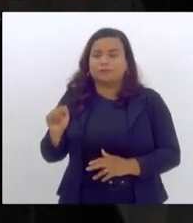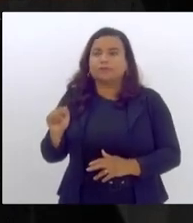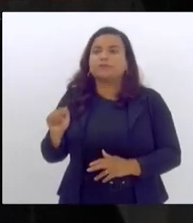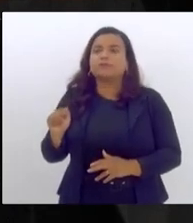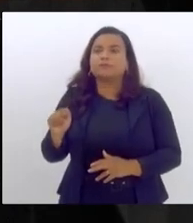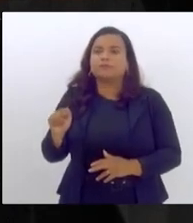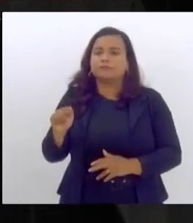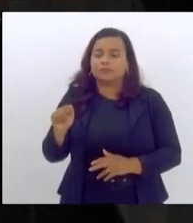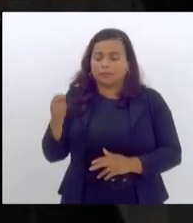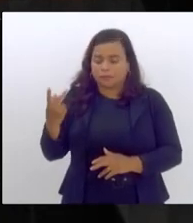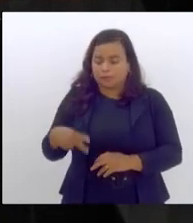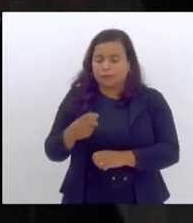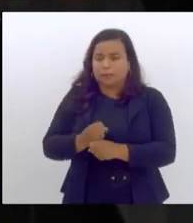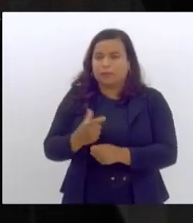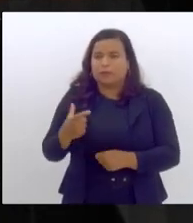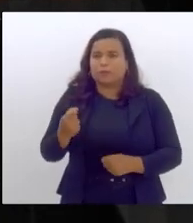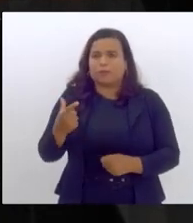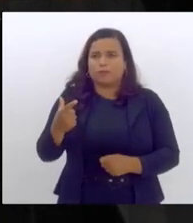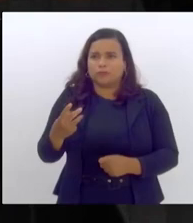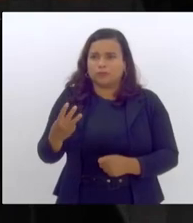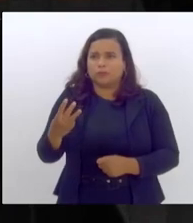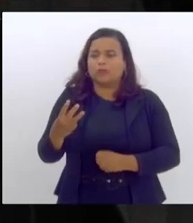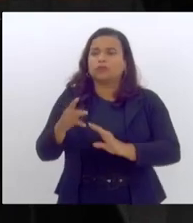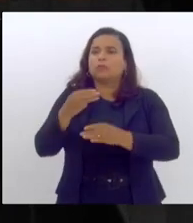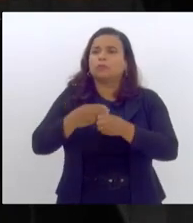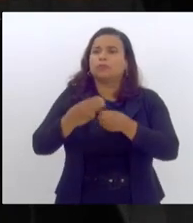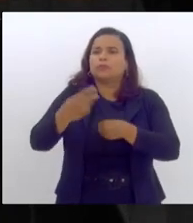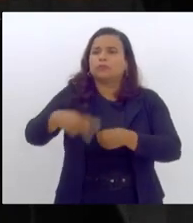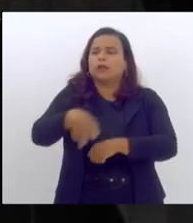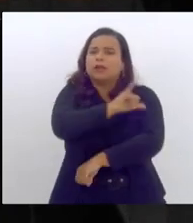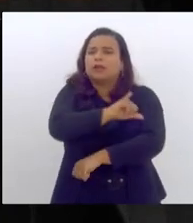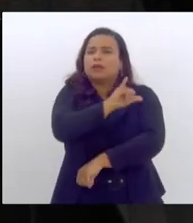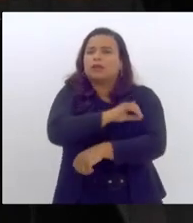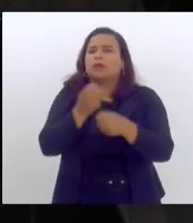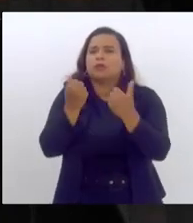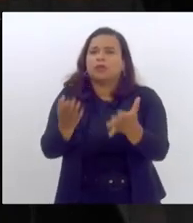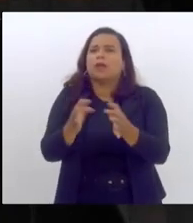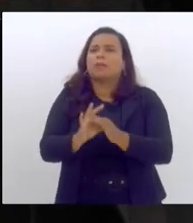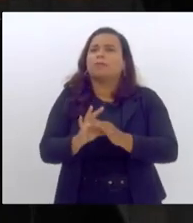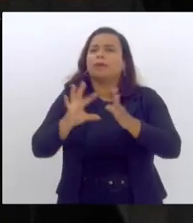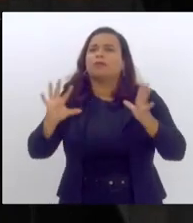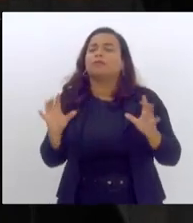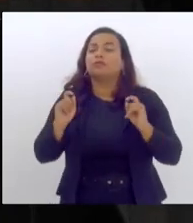2023 no município do Rio de Janeiro, que permite o provento